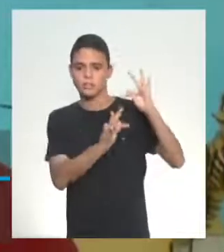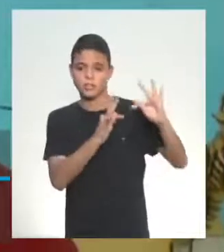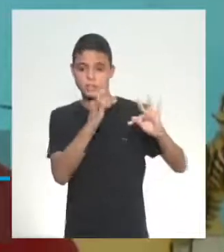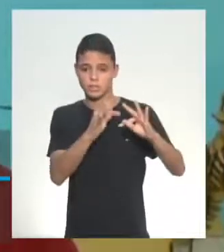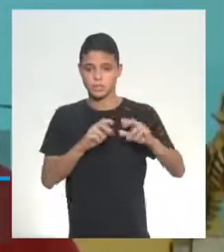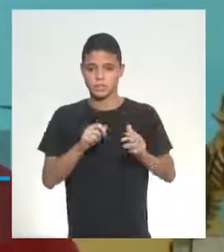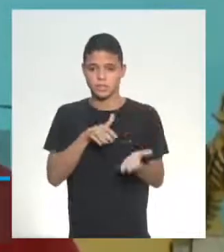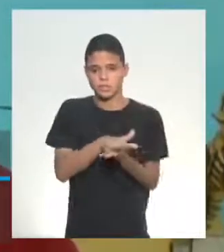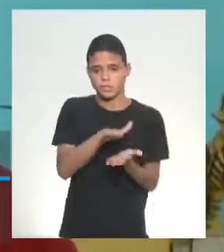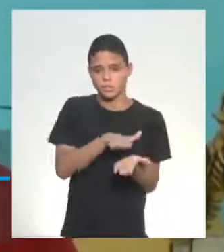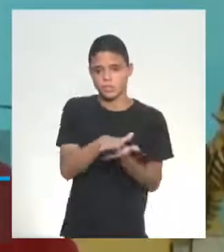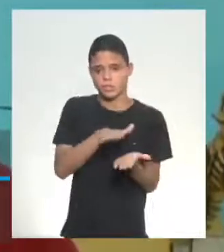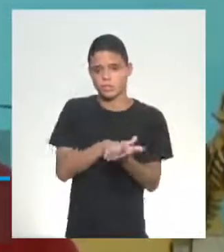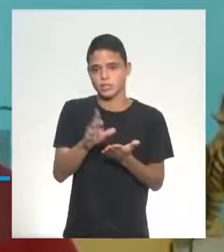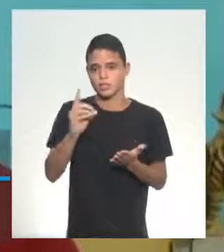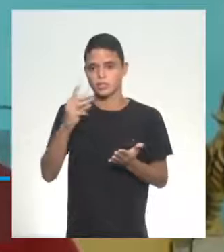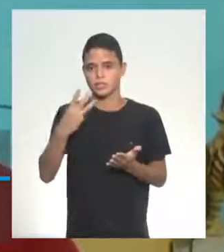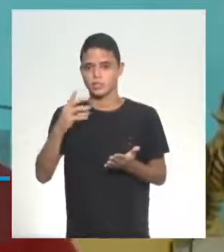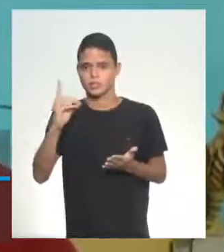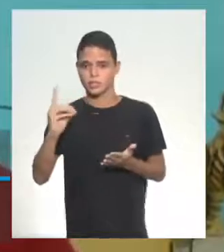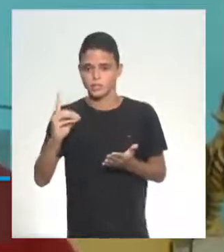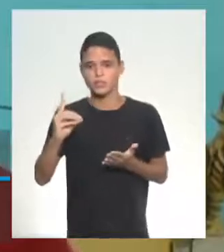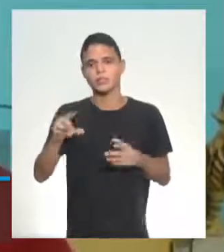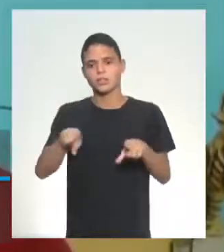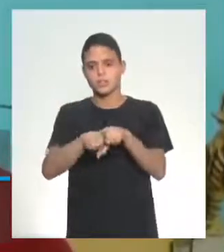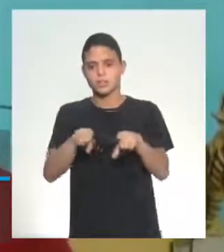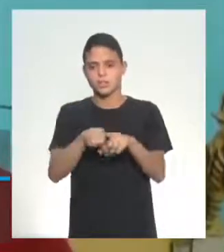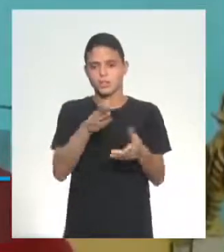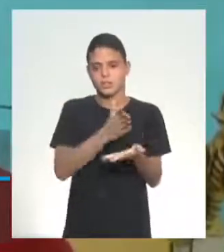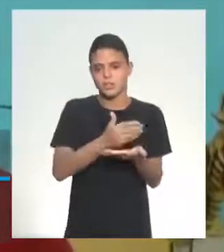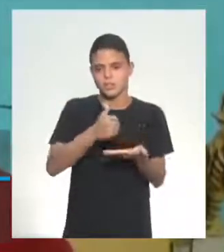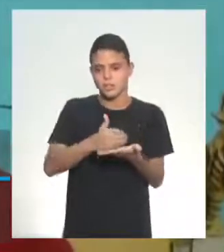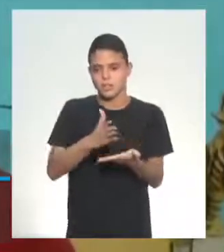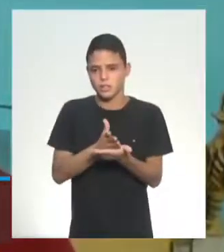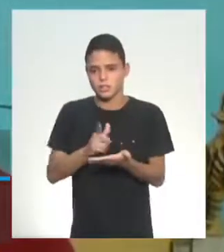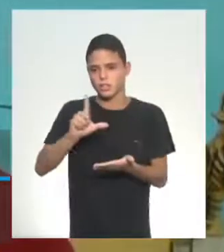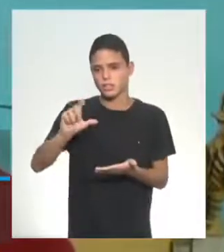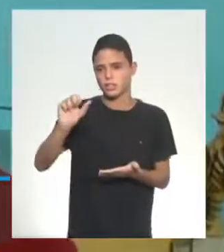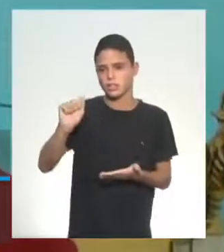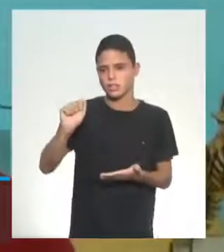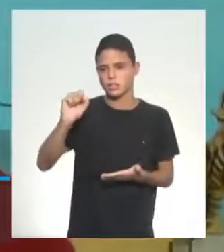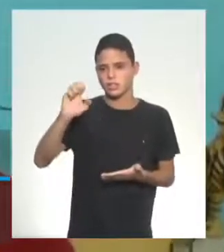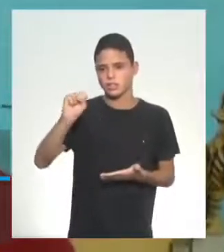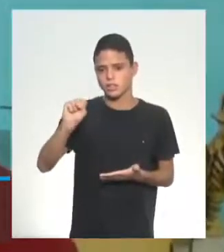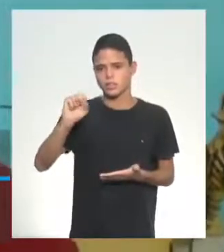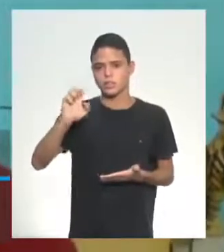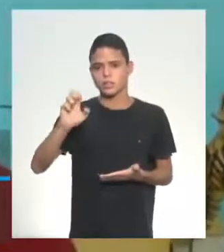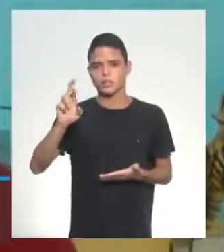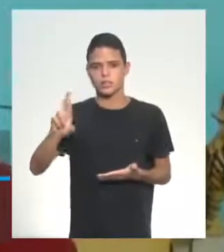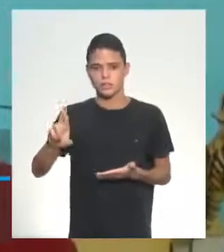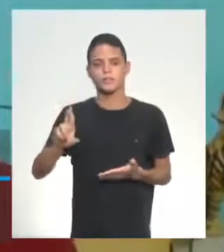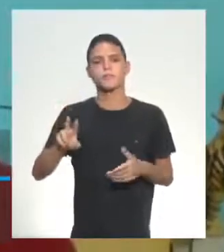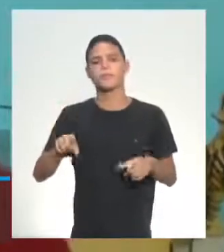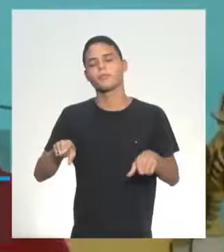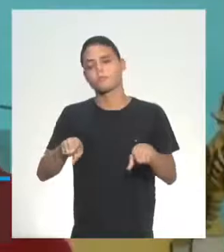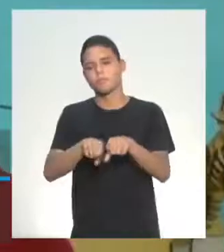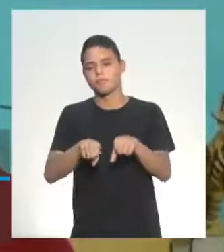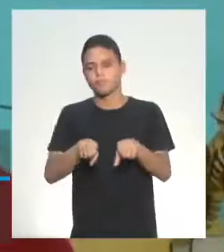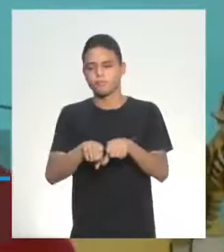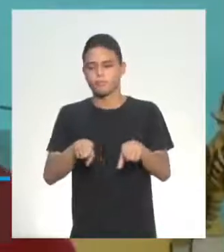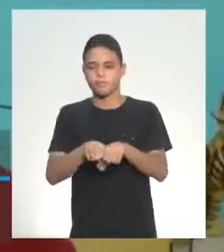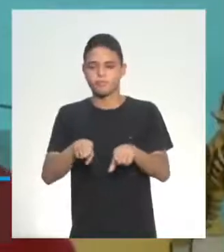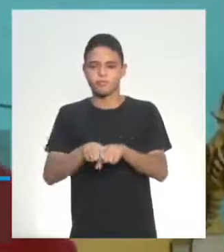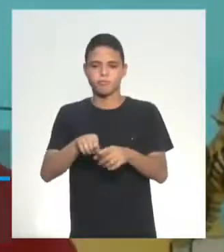tem a cortadora laser. Hoje a gente vai falar um pouquinho mais da impressora 3D, futuramente a gente vai ter uma aula em que a gente vai focar